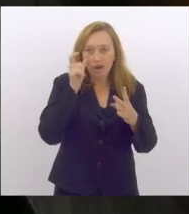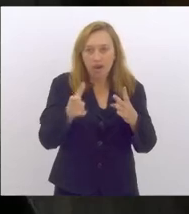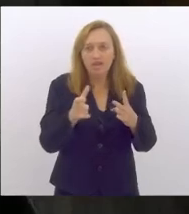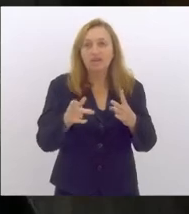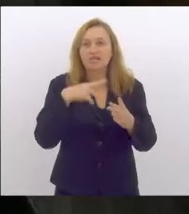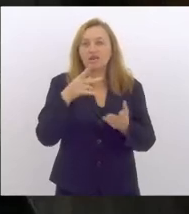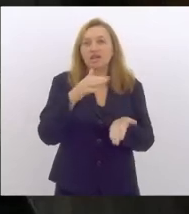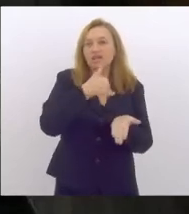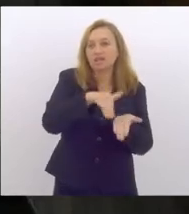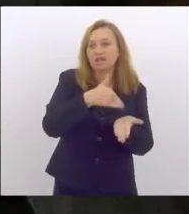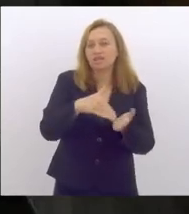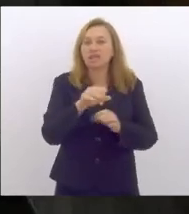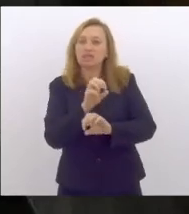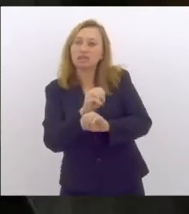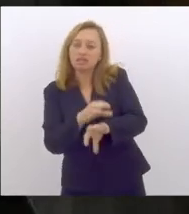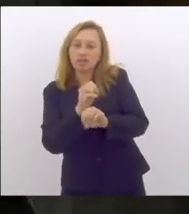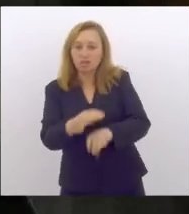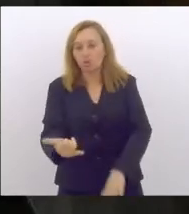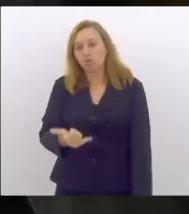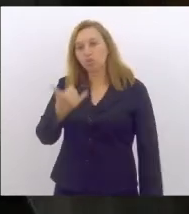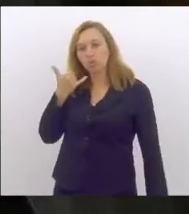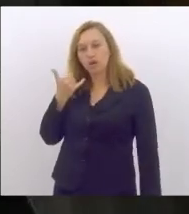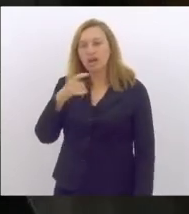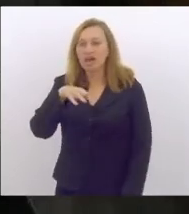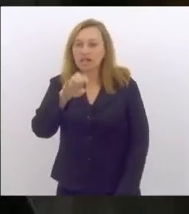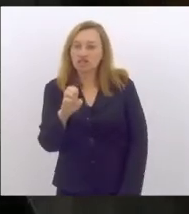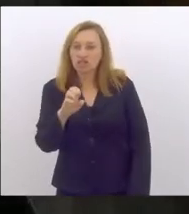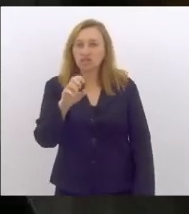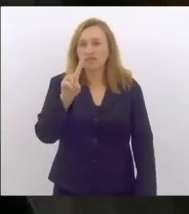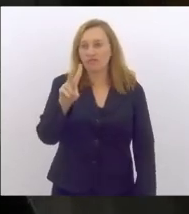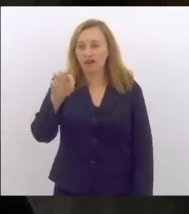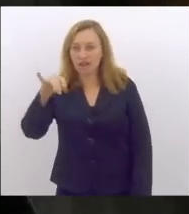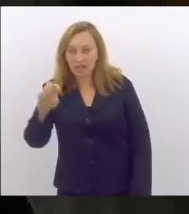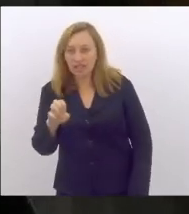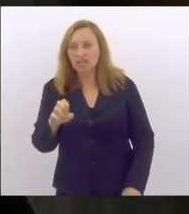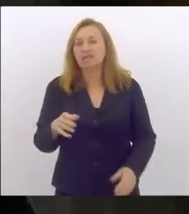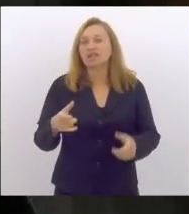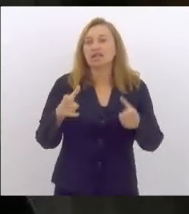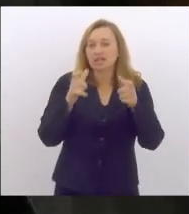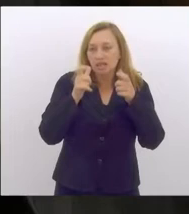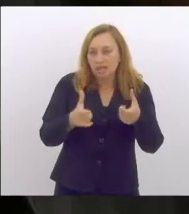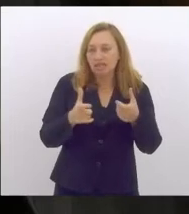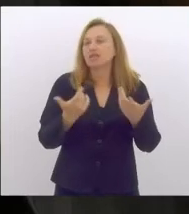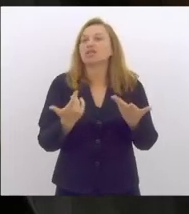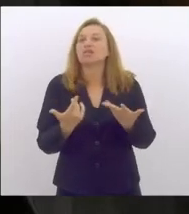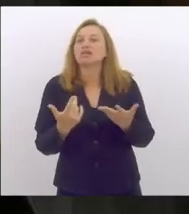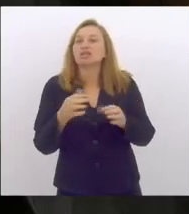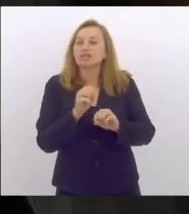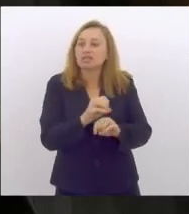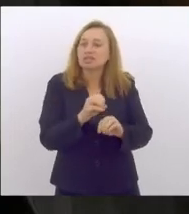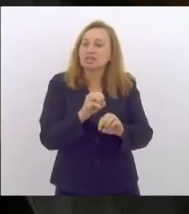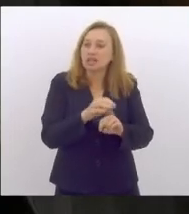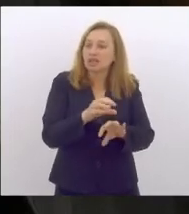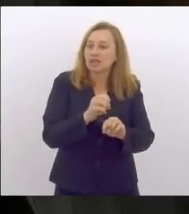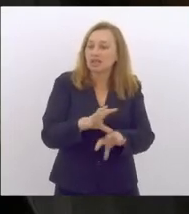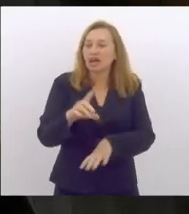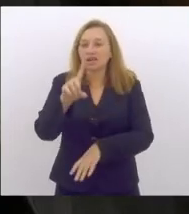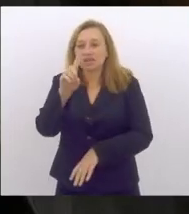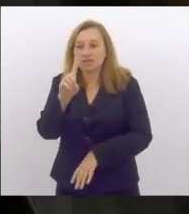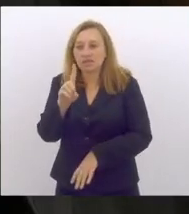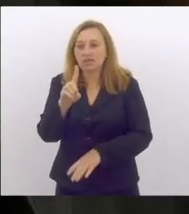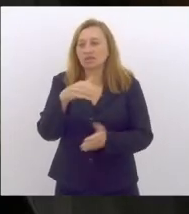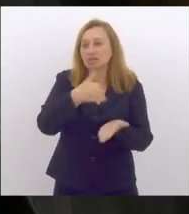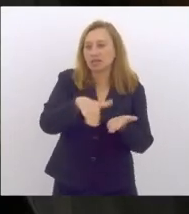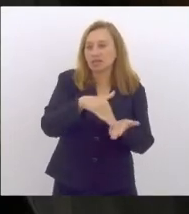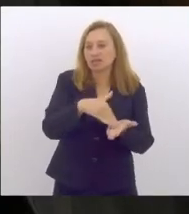com o secretário de educação ao telefone Alexandre Vale alertando que o secretários municipais de educação estão